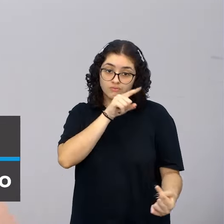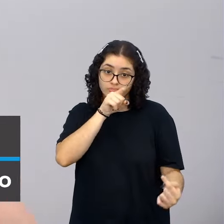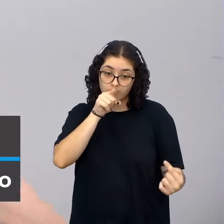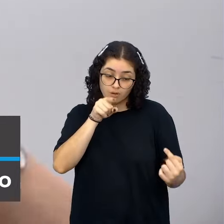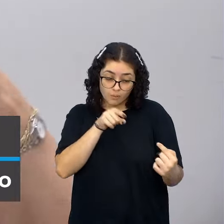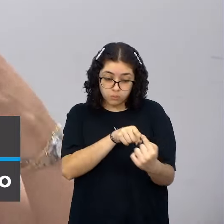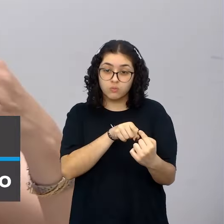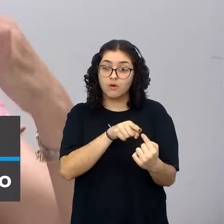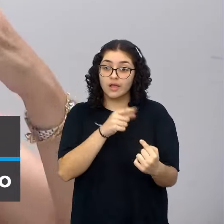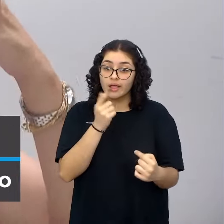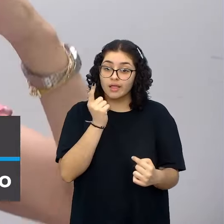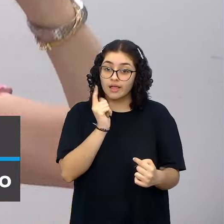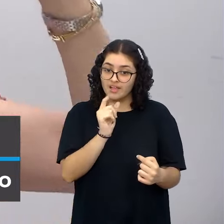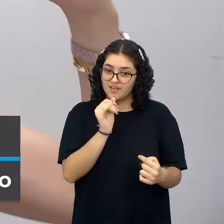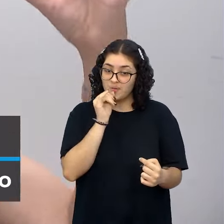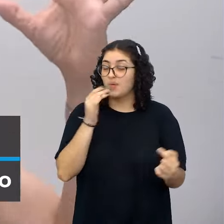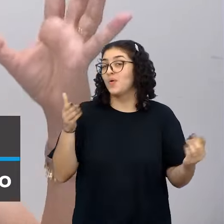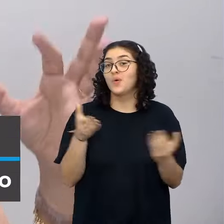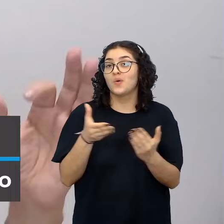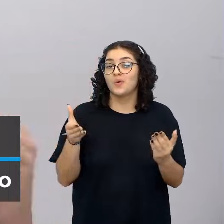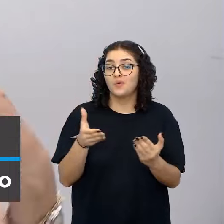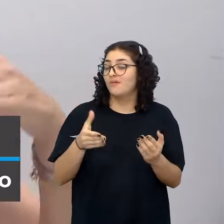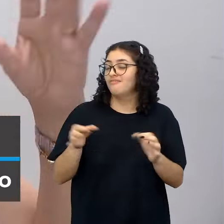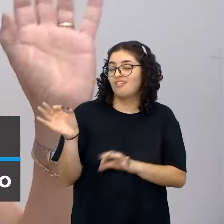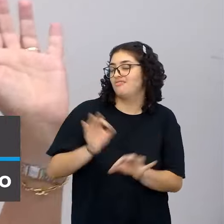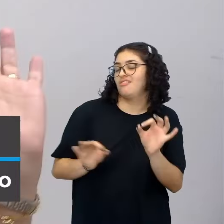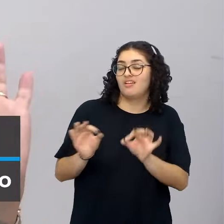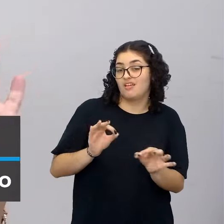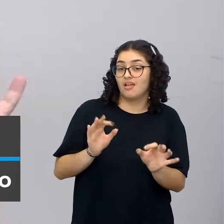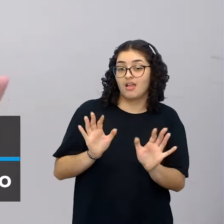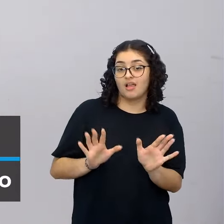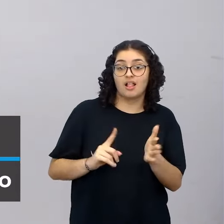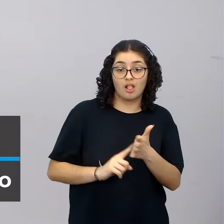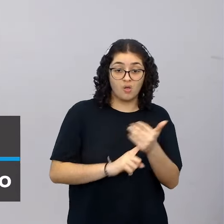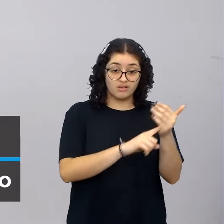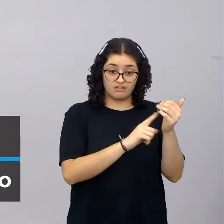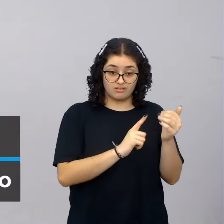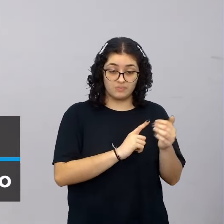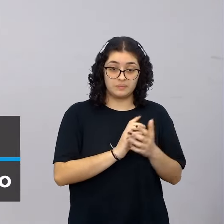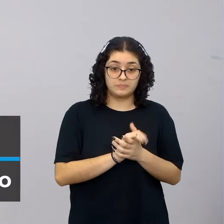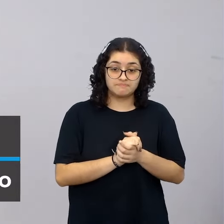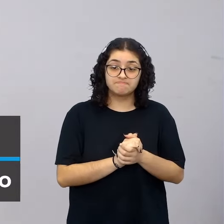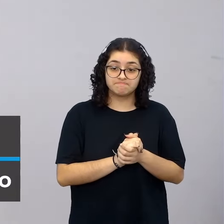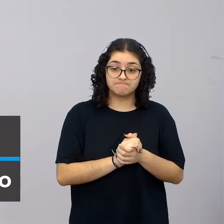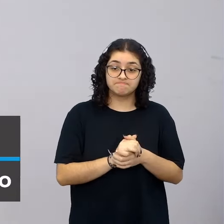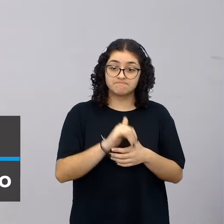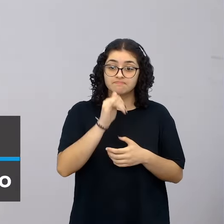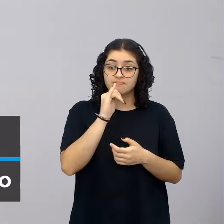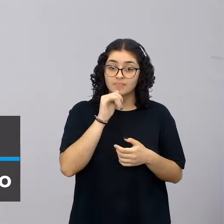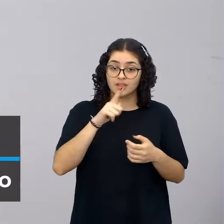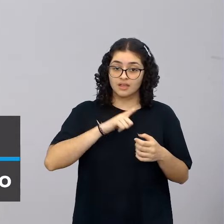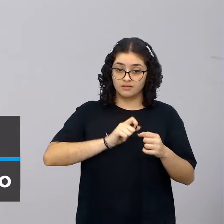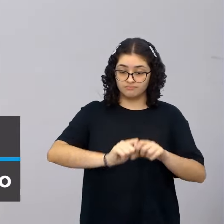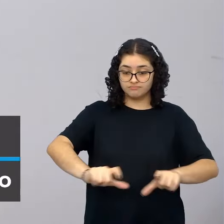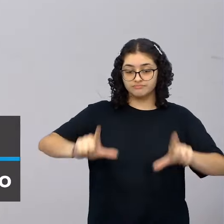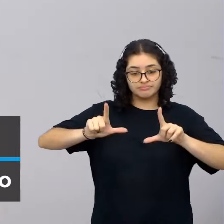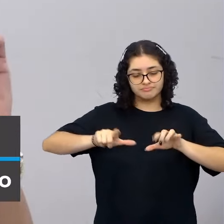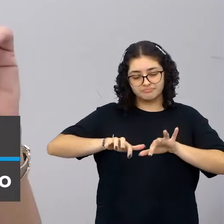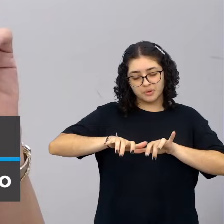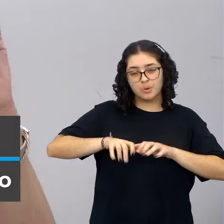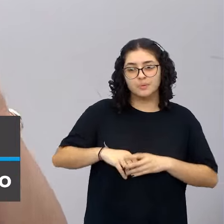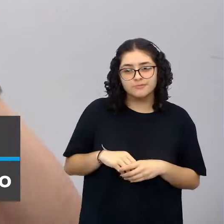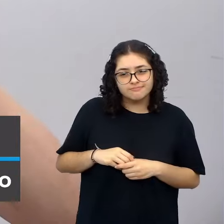marco, tá, gente? Assim, hoje vamos estrear a tecnologia. Não, a tecnologia está aí. Mas quando ele estiver à frente de uma telinha, ele fala,